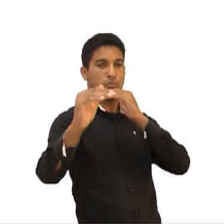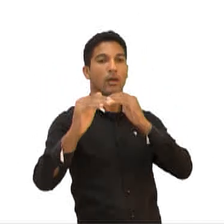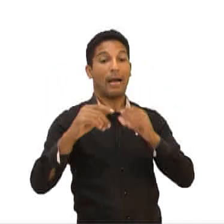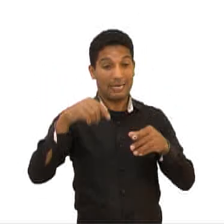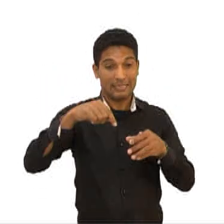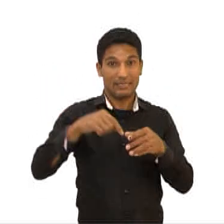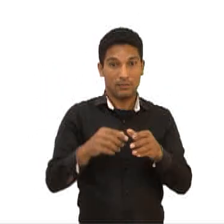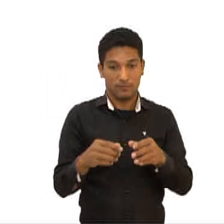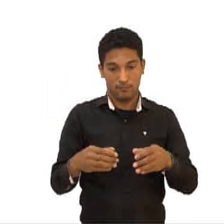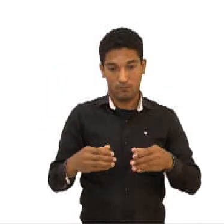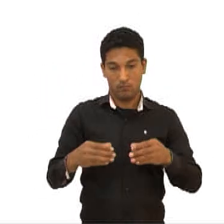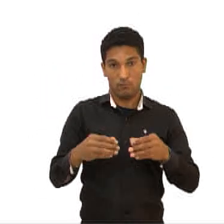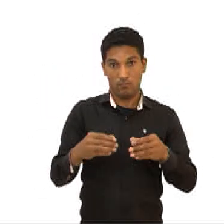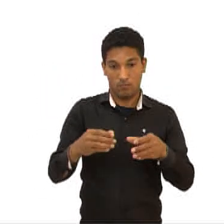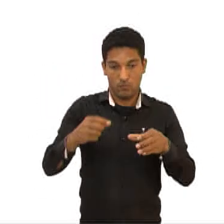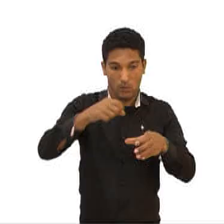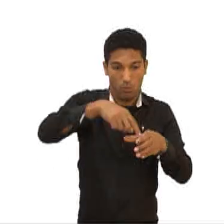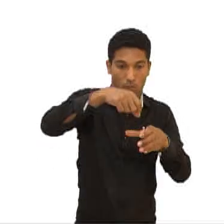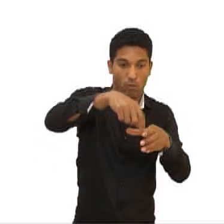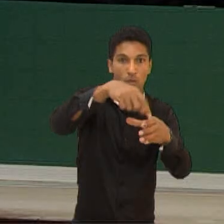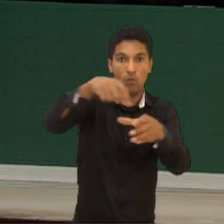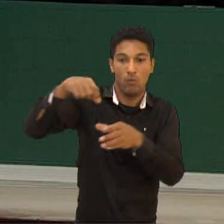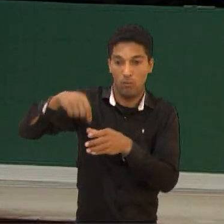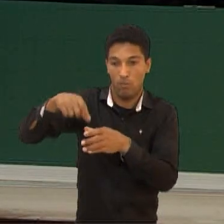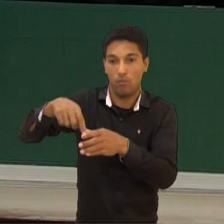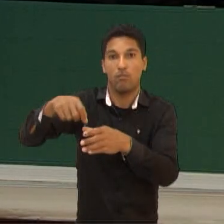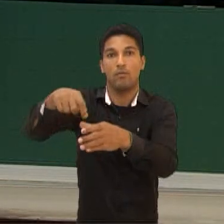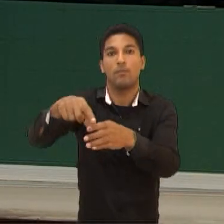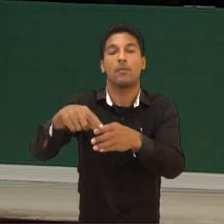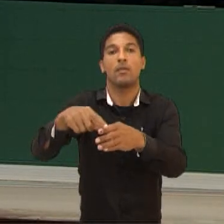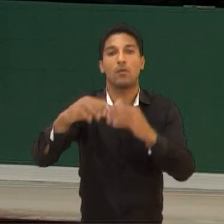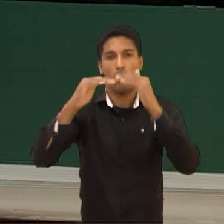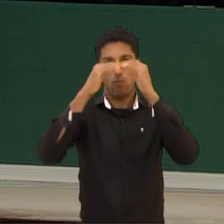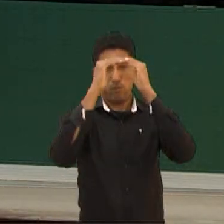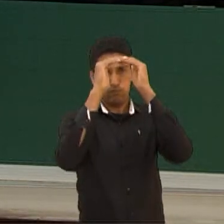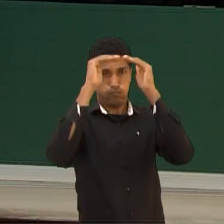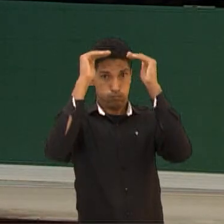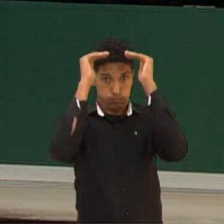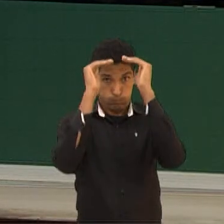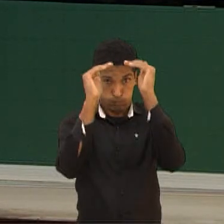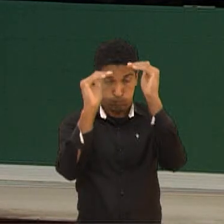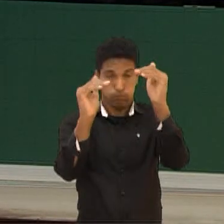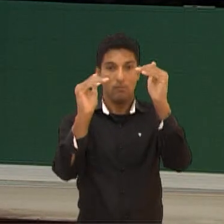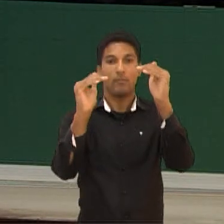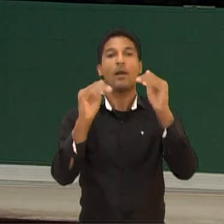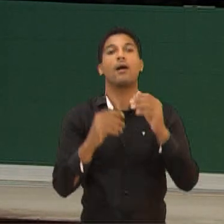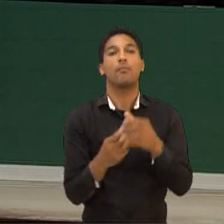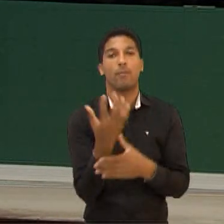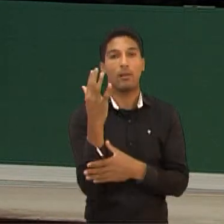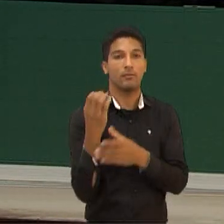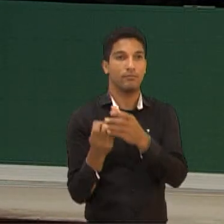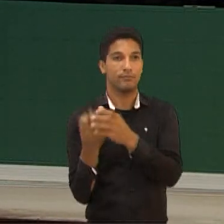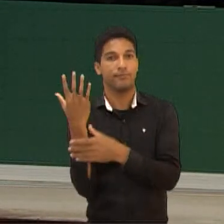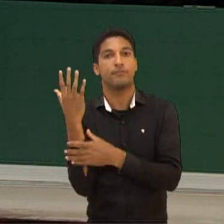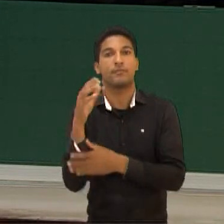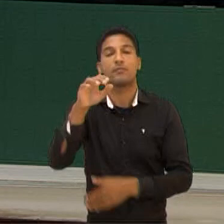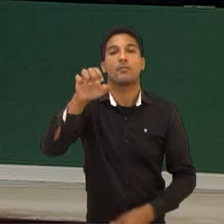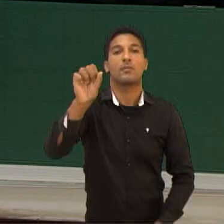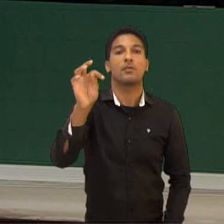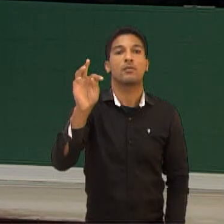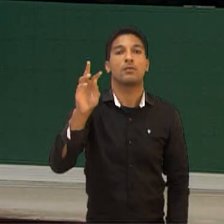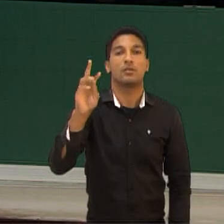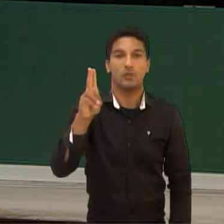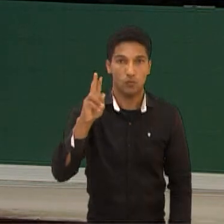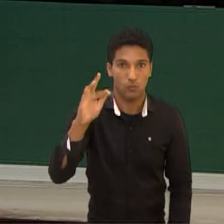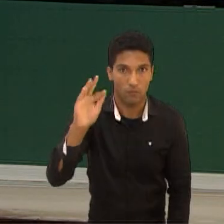competir com os importados. Hoje, com a globalização, o Japão também importa produtos, o mundo inteiro faz trocas comerciais. Nós, aqui no Brasil, temos